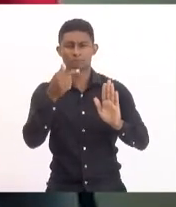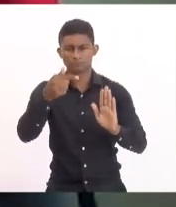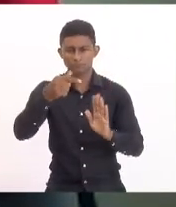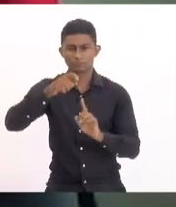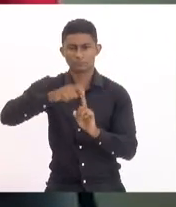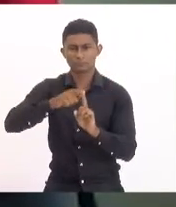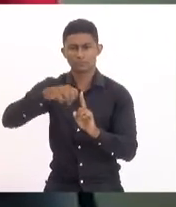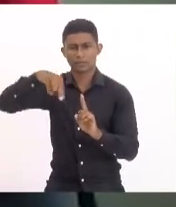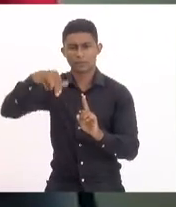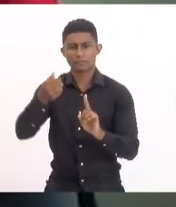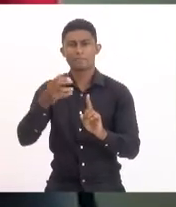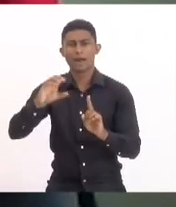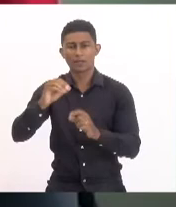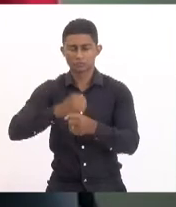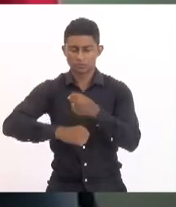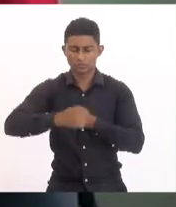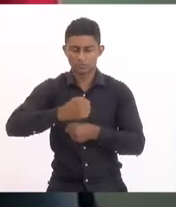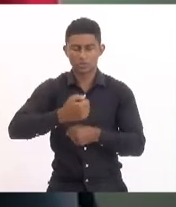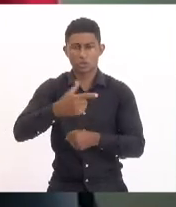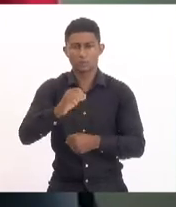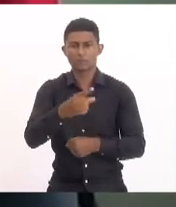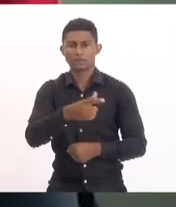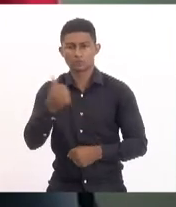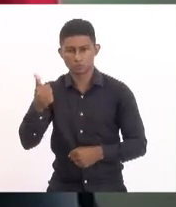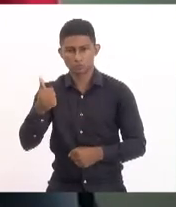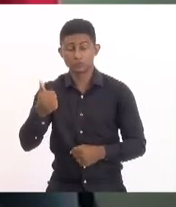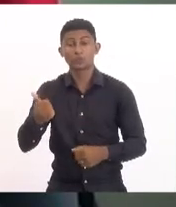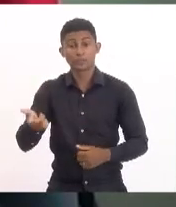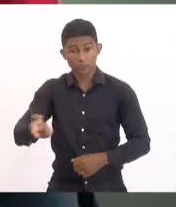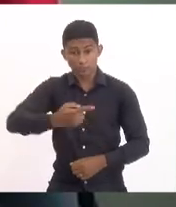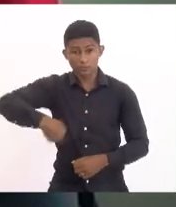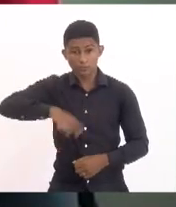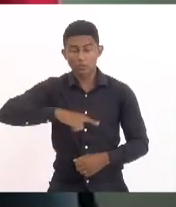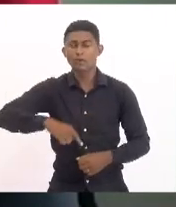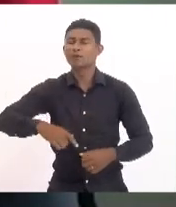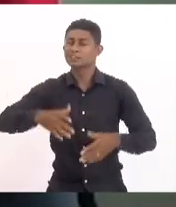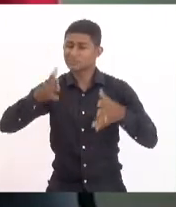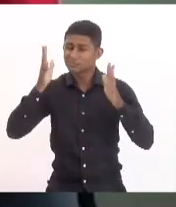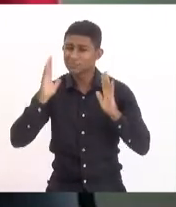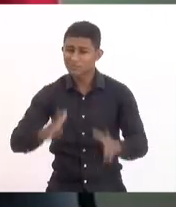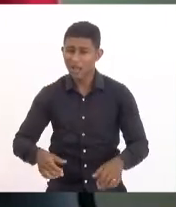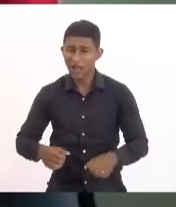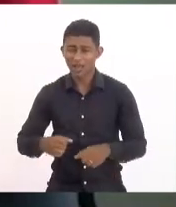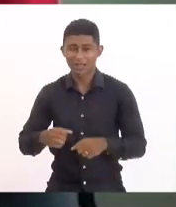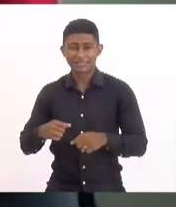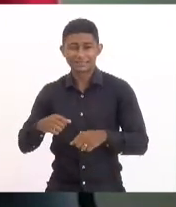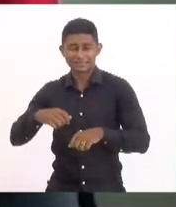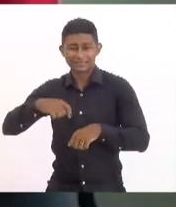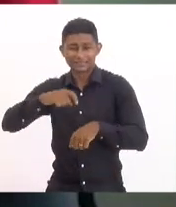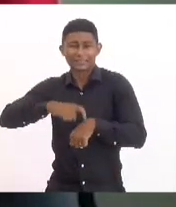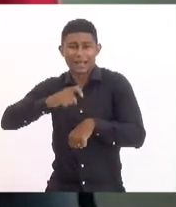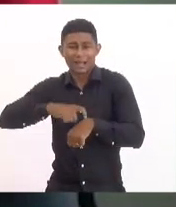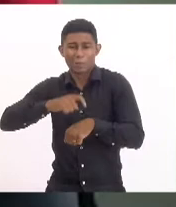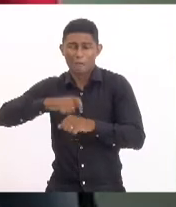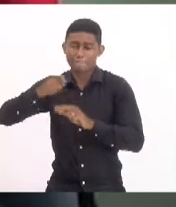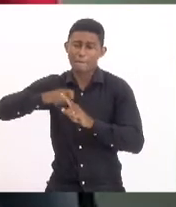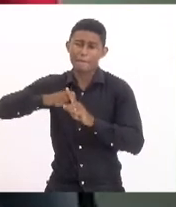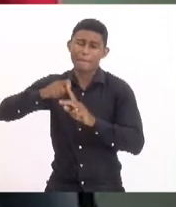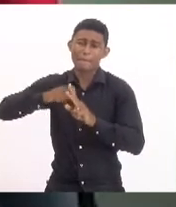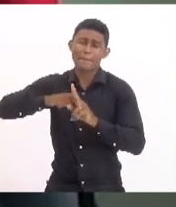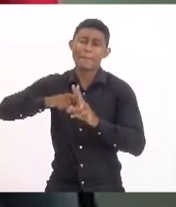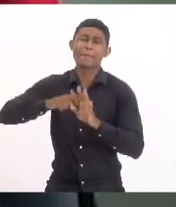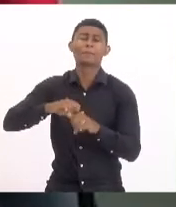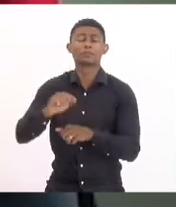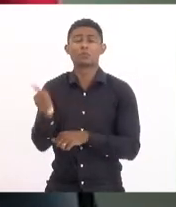2021. Nós estamos praticamente há 11 meses de uma realidade que foi construída,